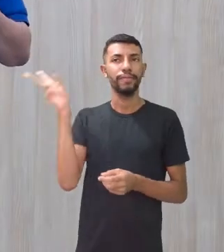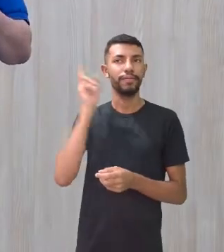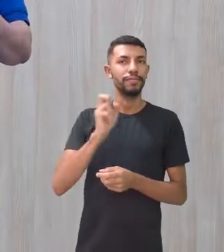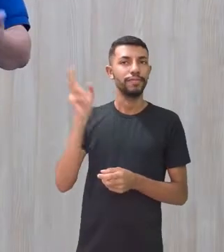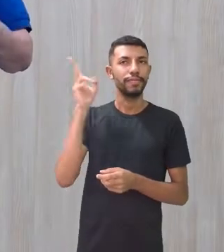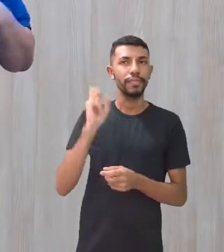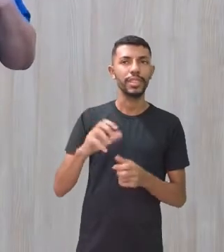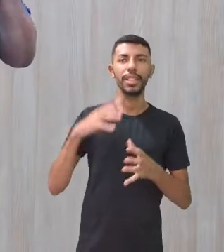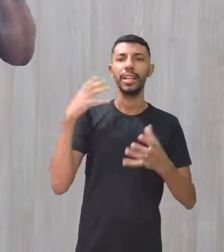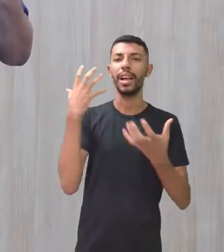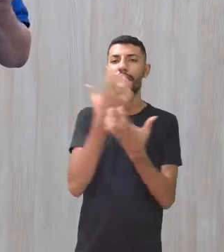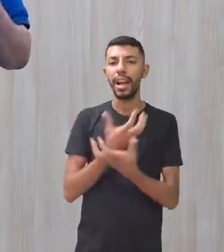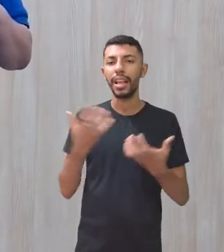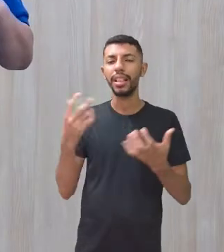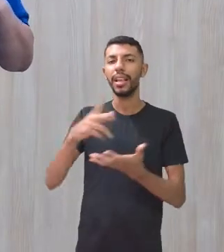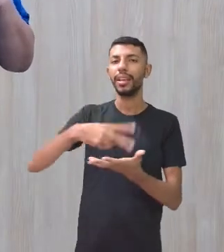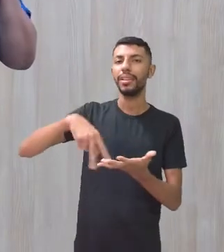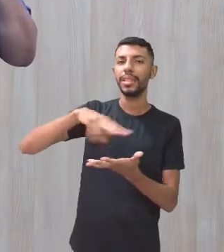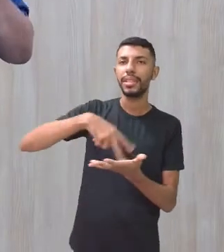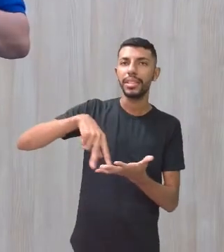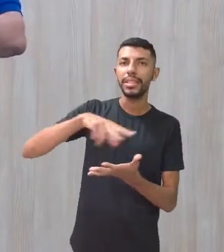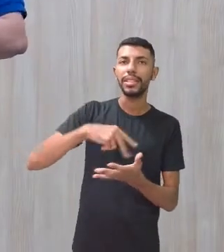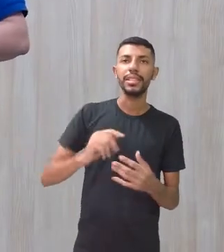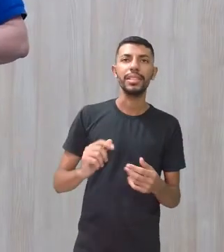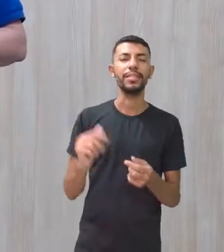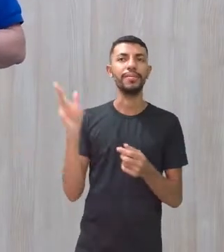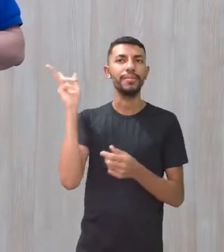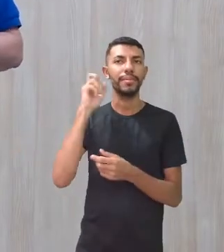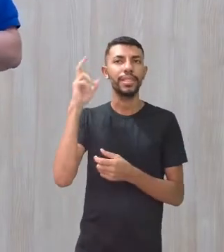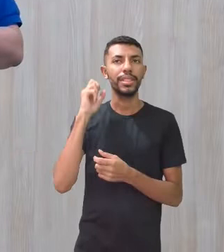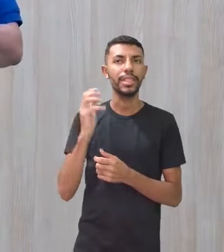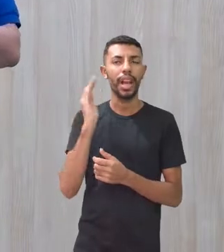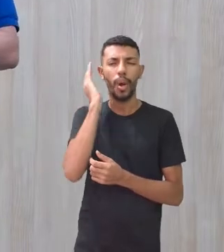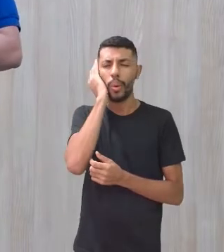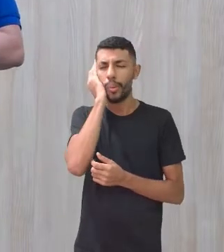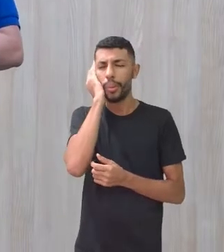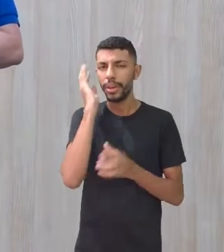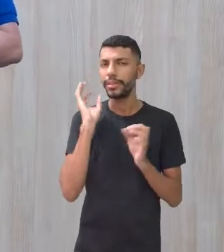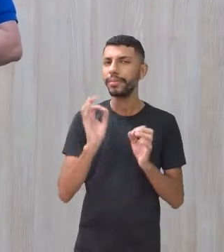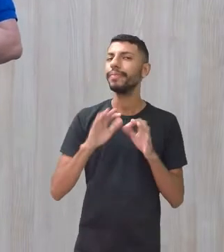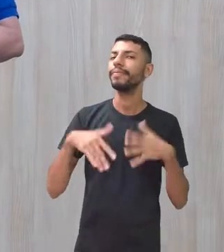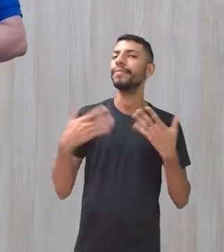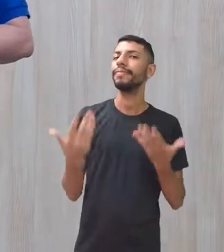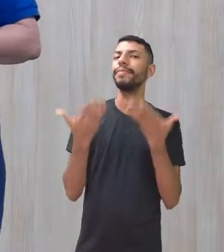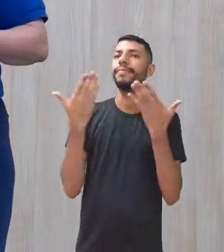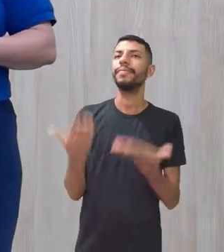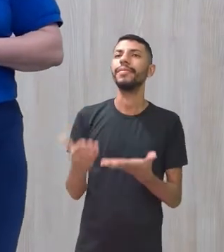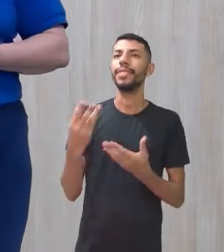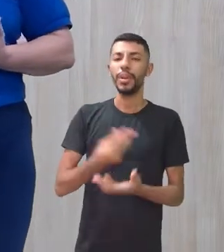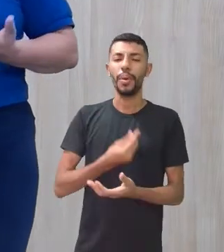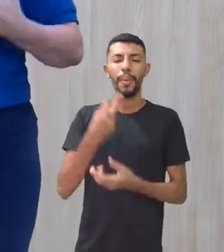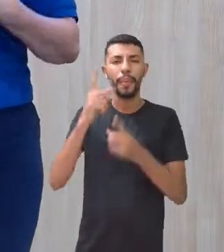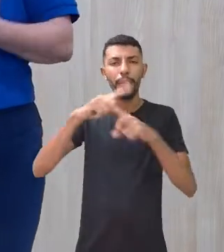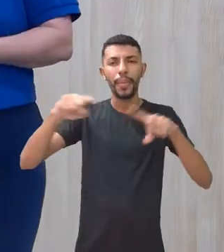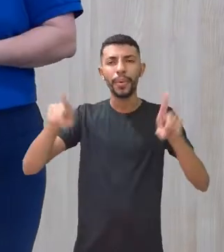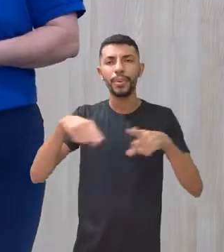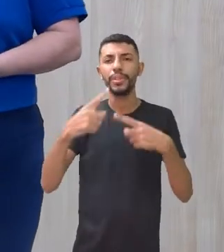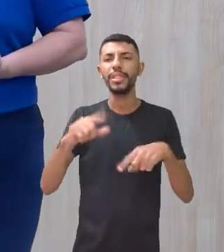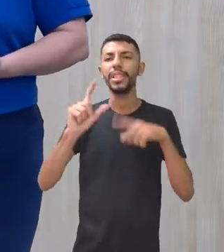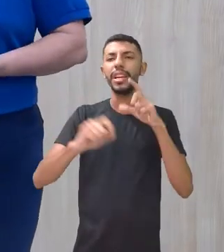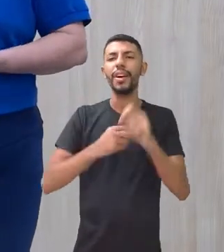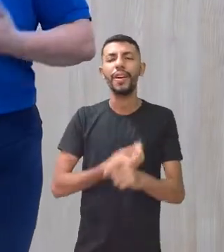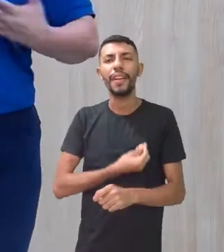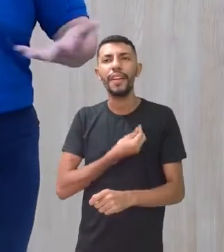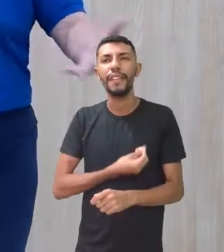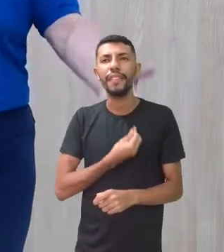né? Cantando, dançando, né? Ouvindo música no rádio. Porque é isso, gente. Música é isso, música é